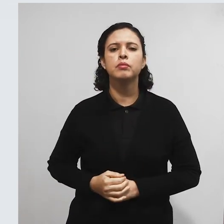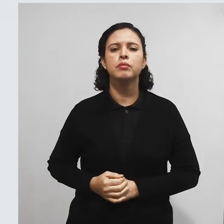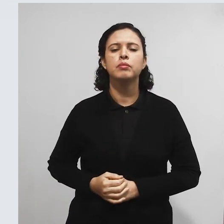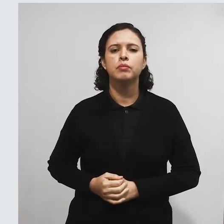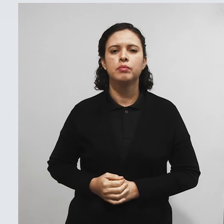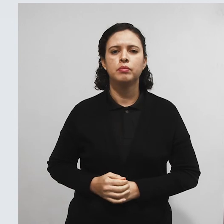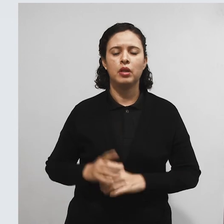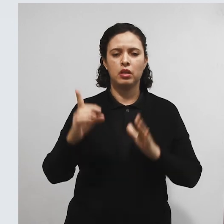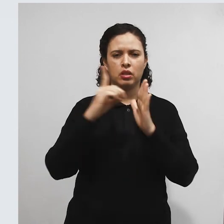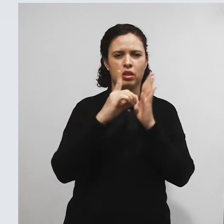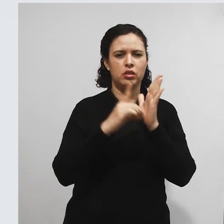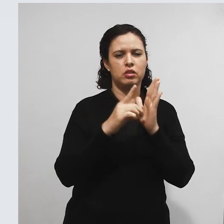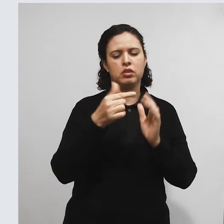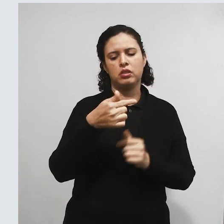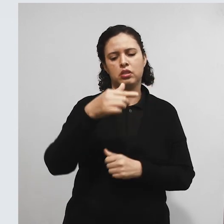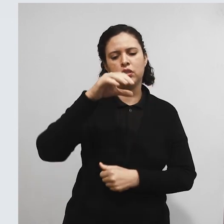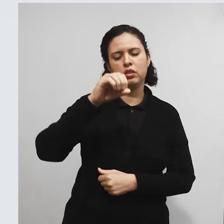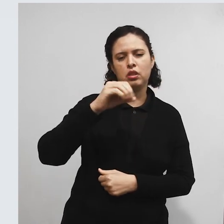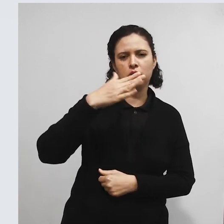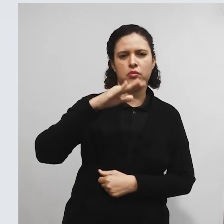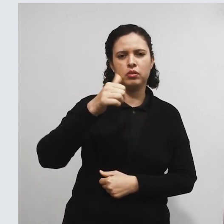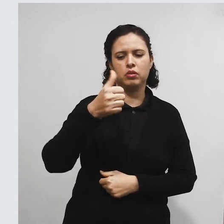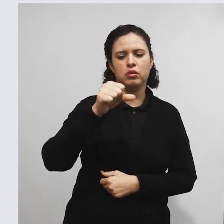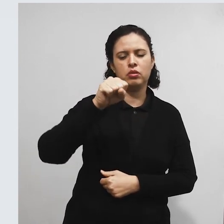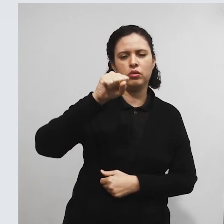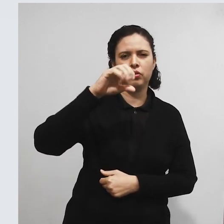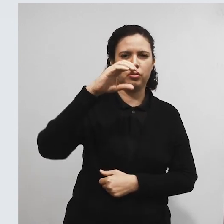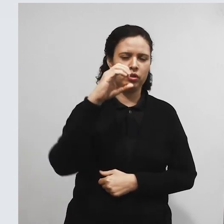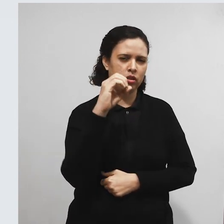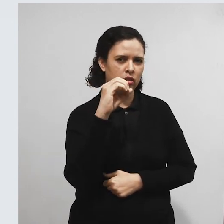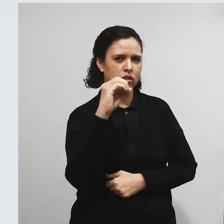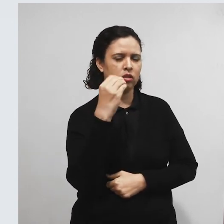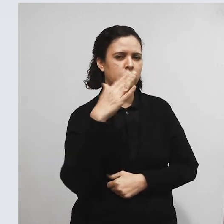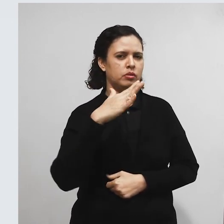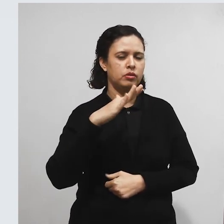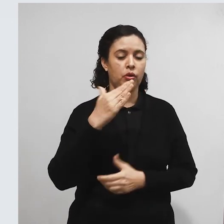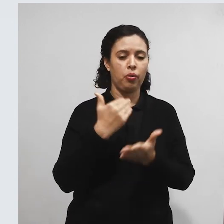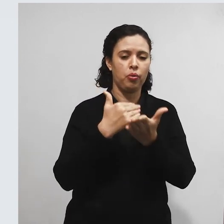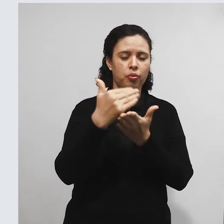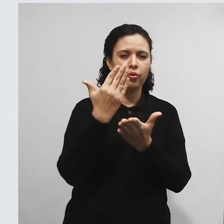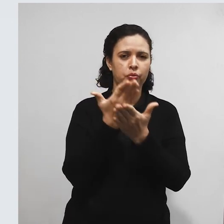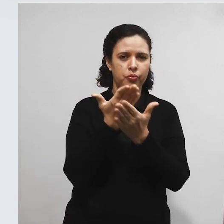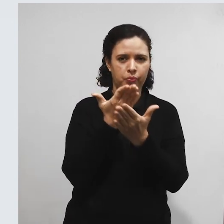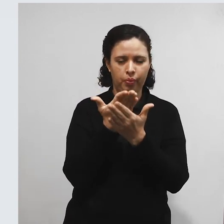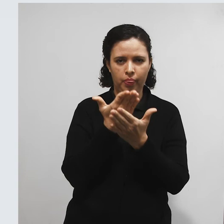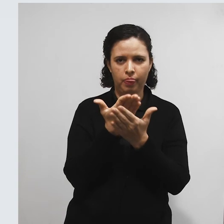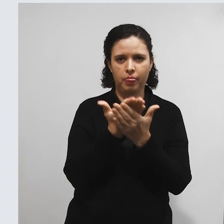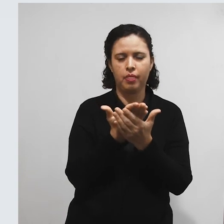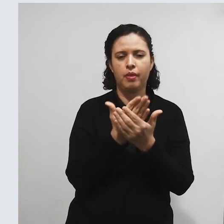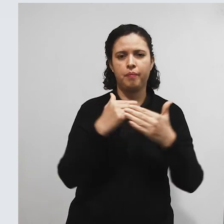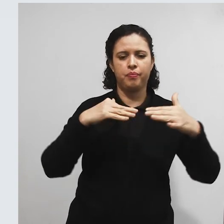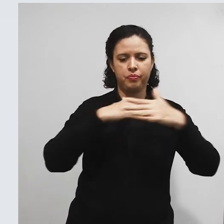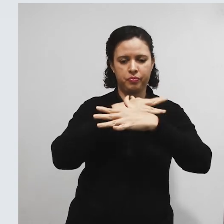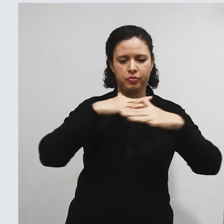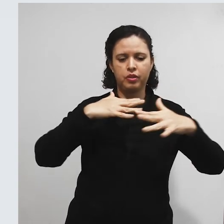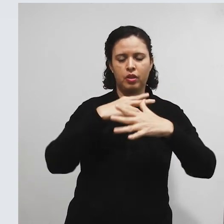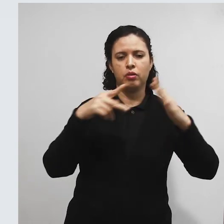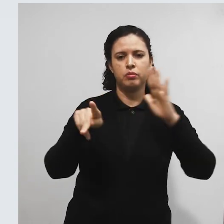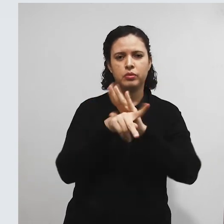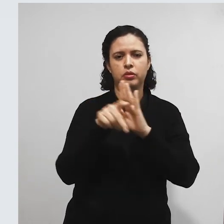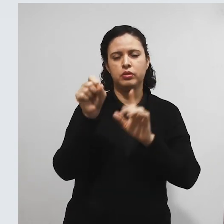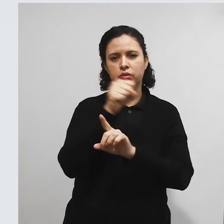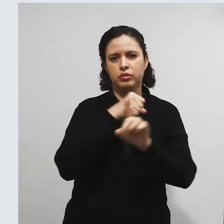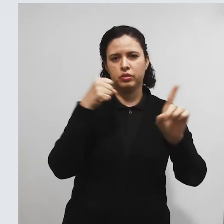da década de 70, né, e de 80, 1970, 1980, começam os estudos urbanos sobre a